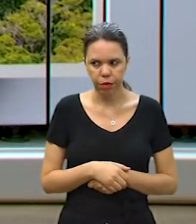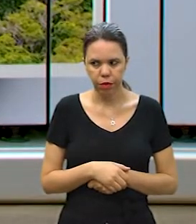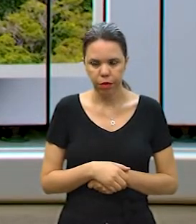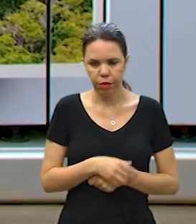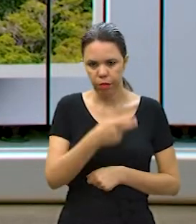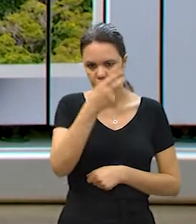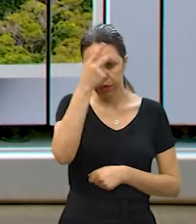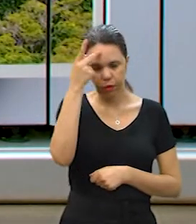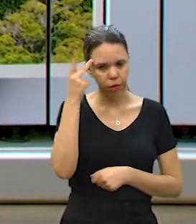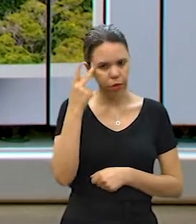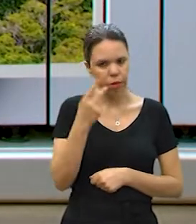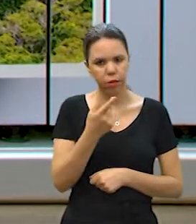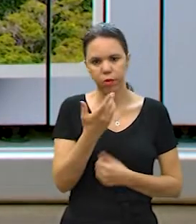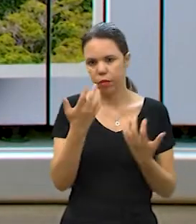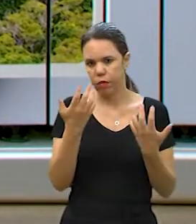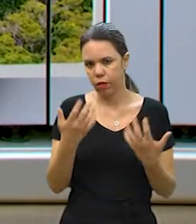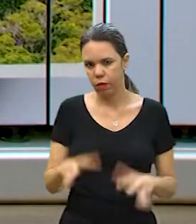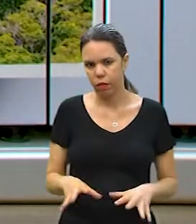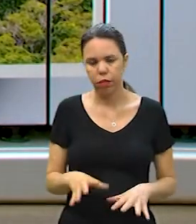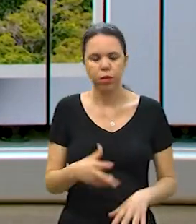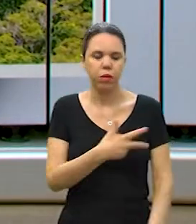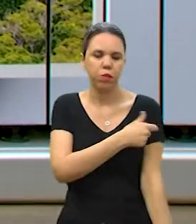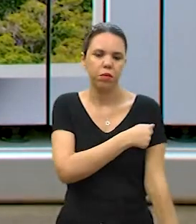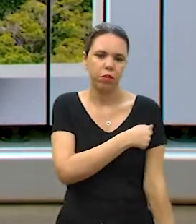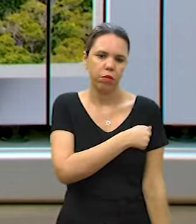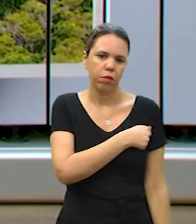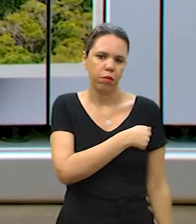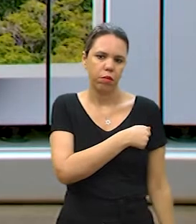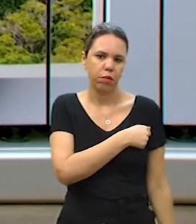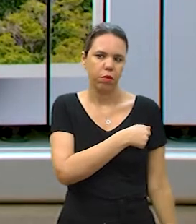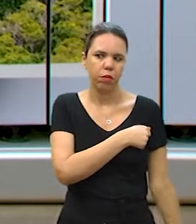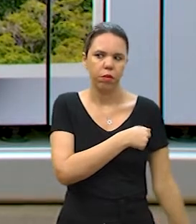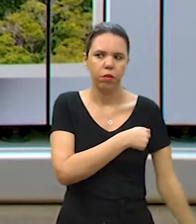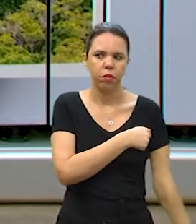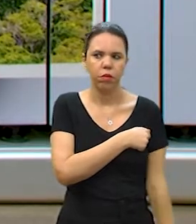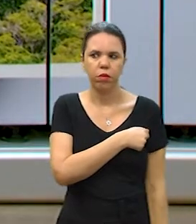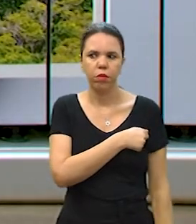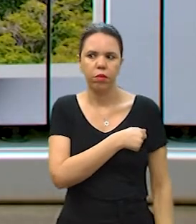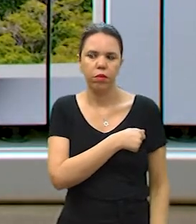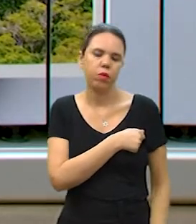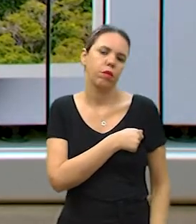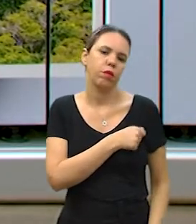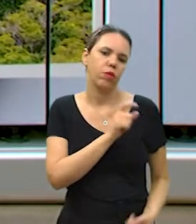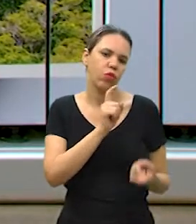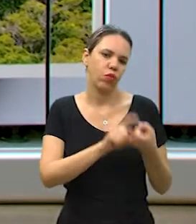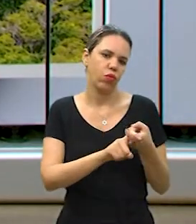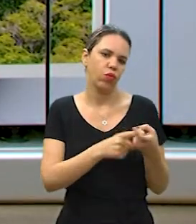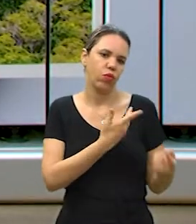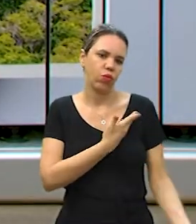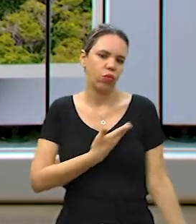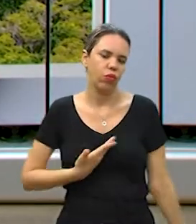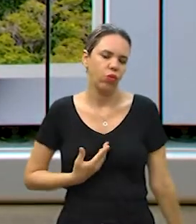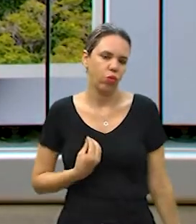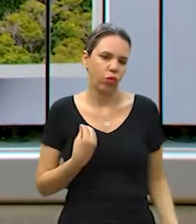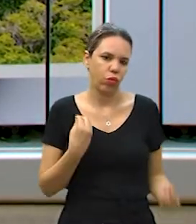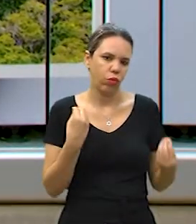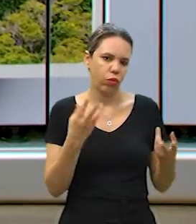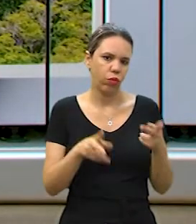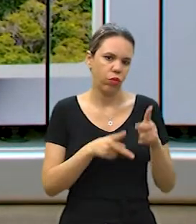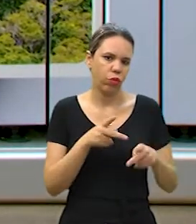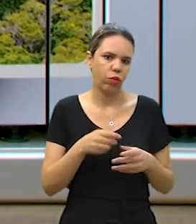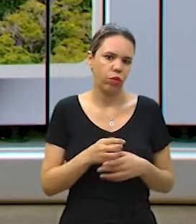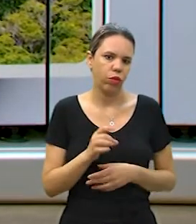daquelas pessoas que não quiseram tomar a vacina e a punição que o governo do estado deu a elas